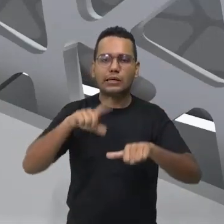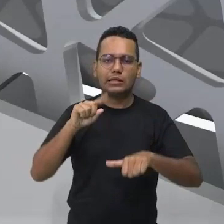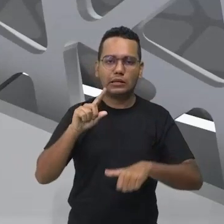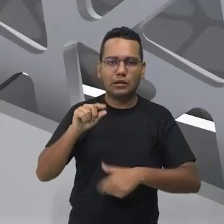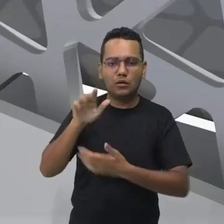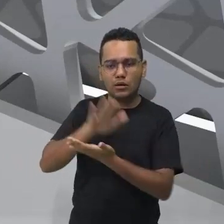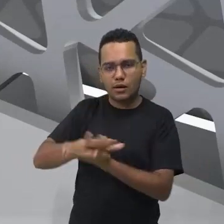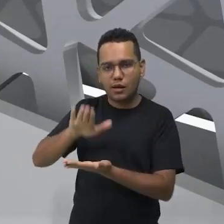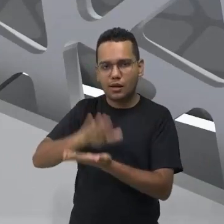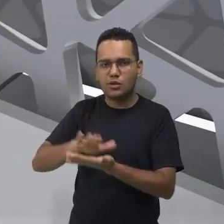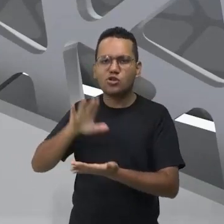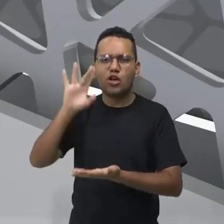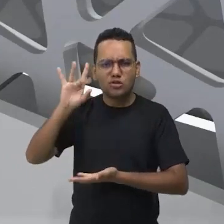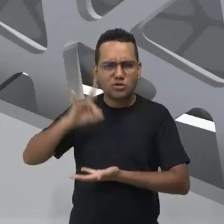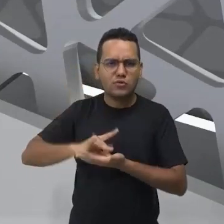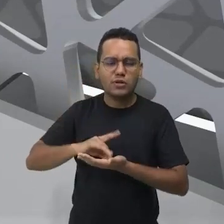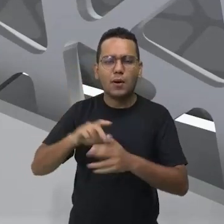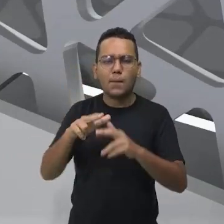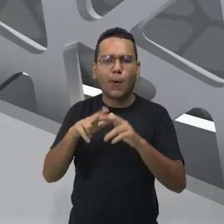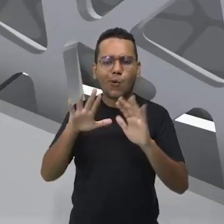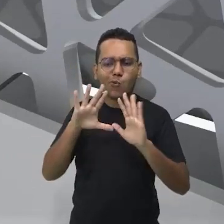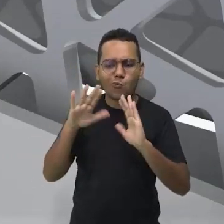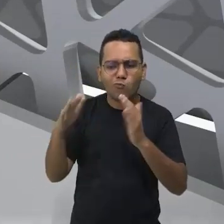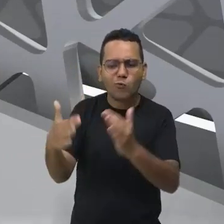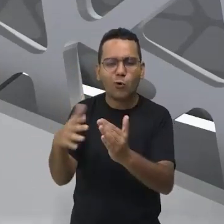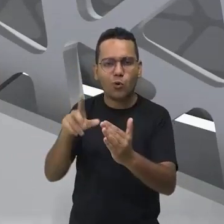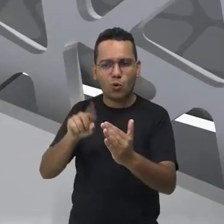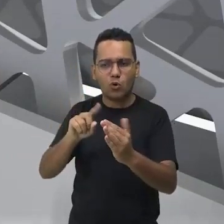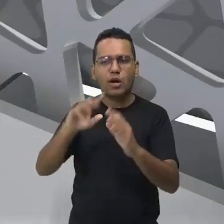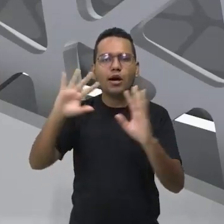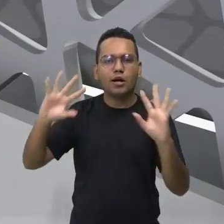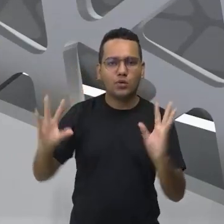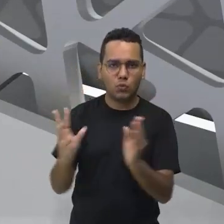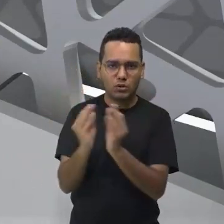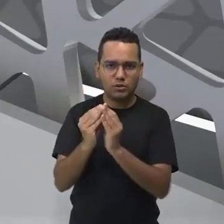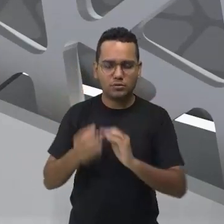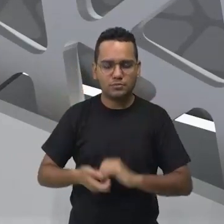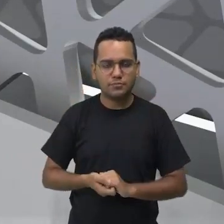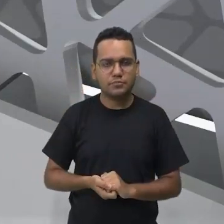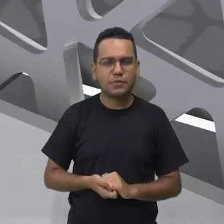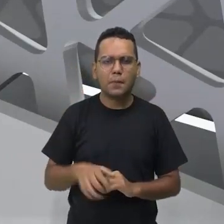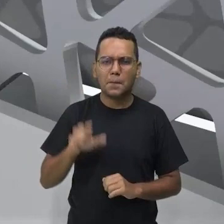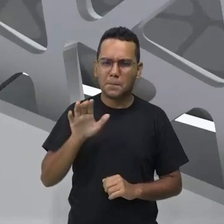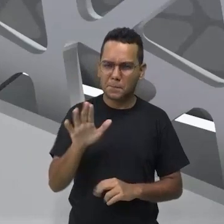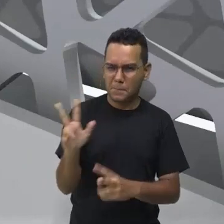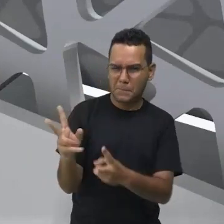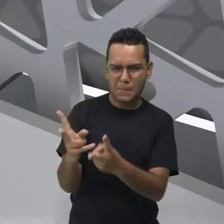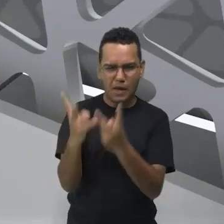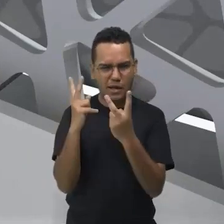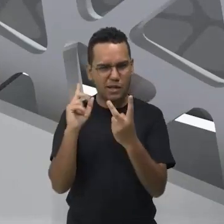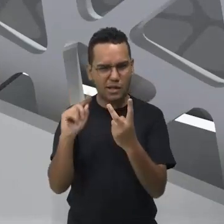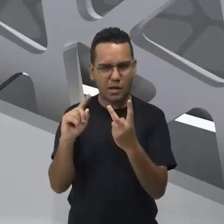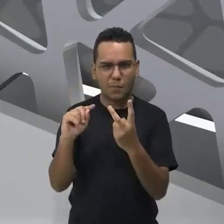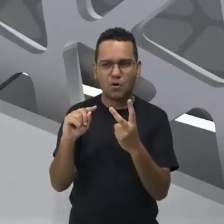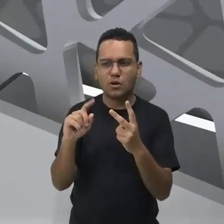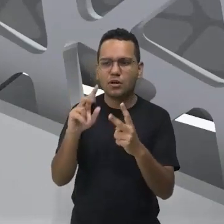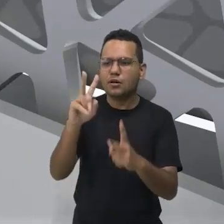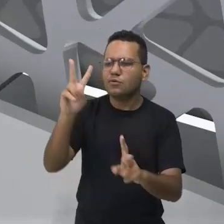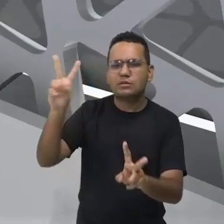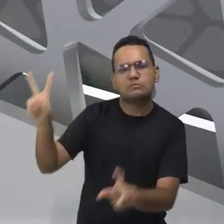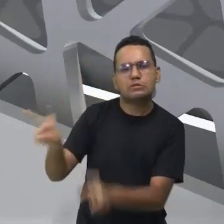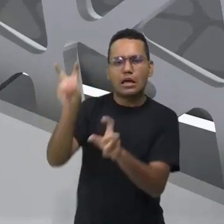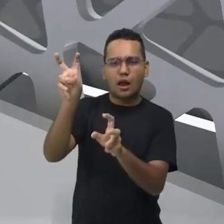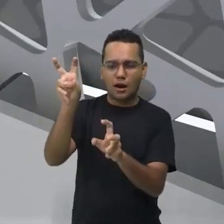artigo original durante a nossa aula, mas o nosso foco sempre é no resumo. Agora, observe que só nesse trecho a gente tem algumas